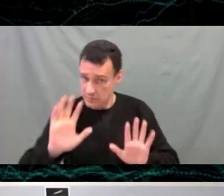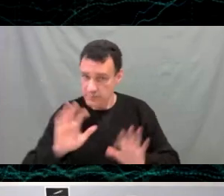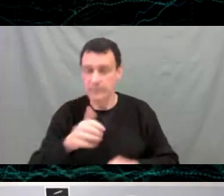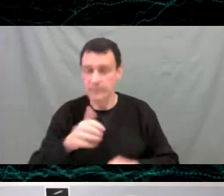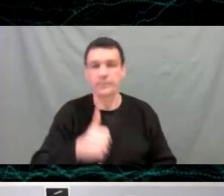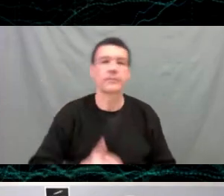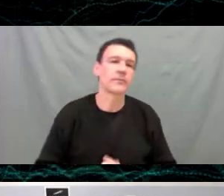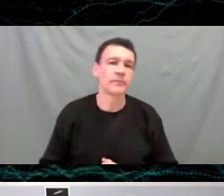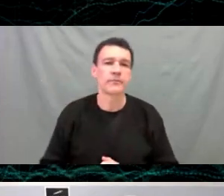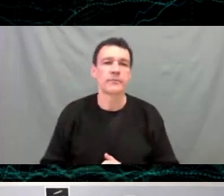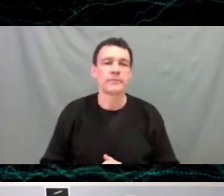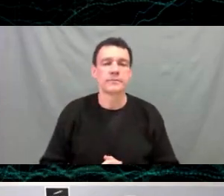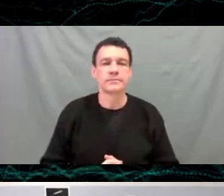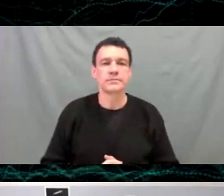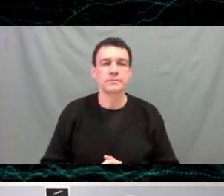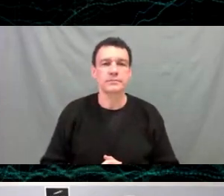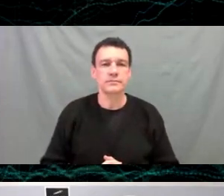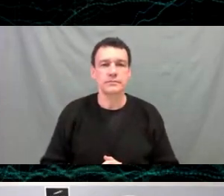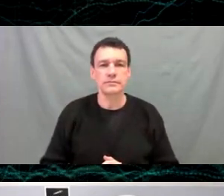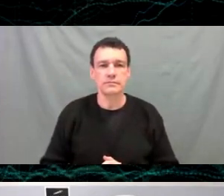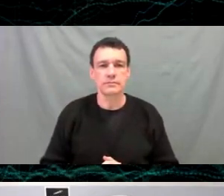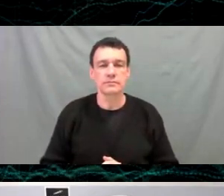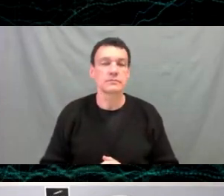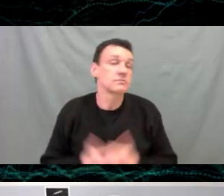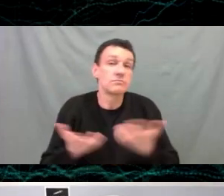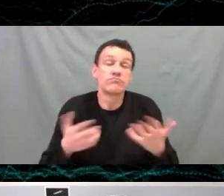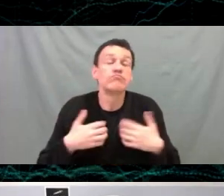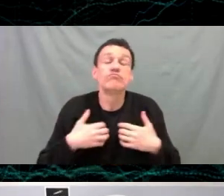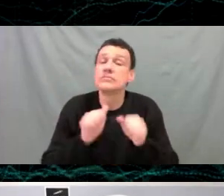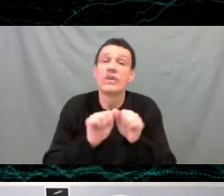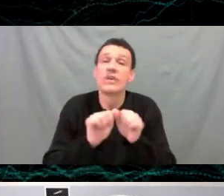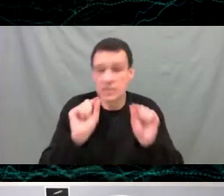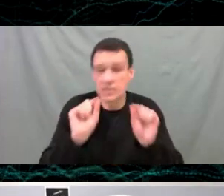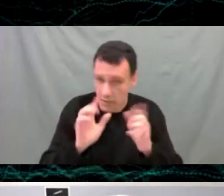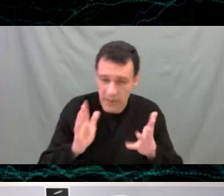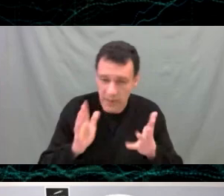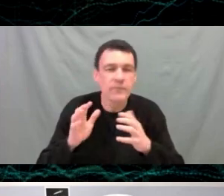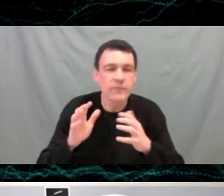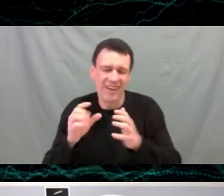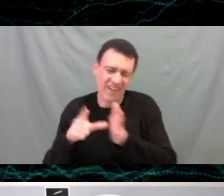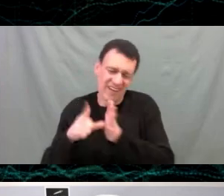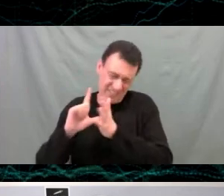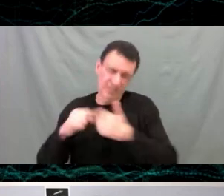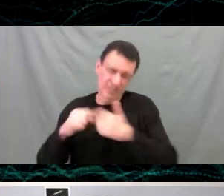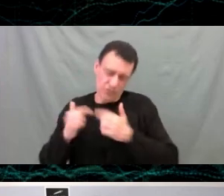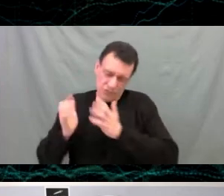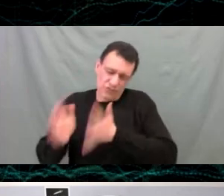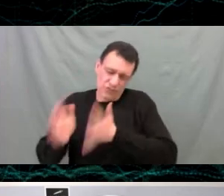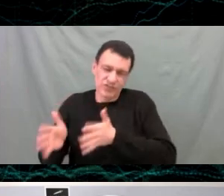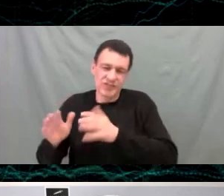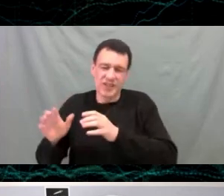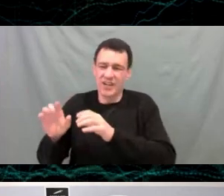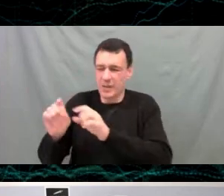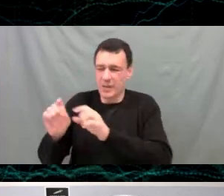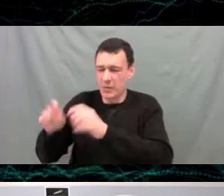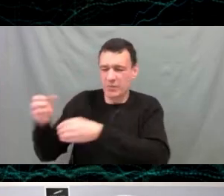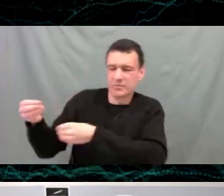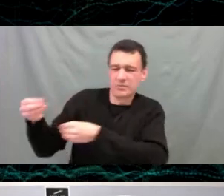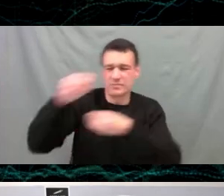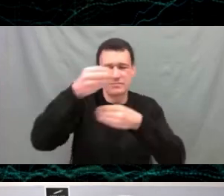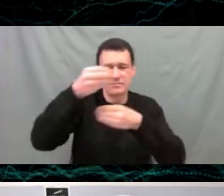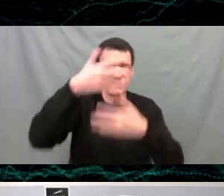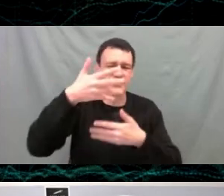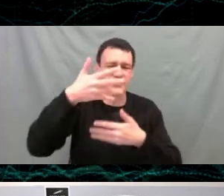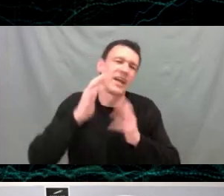fazer? Vou pegar aqui, por exemplo, no dados recentes, já estou aqui com o meu Zabbix Server escolhido aqui,